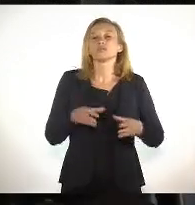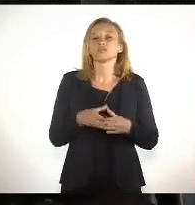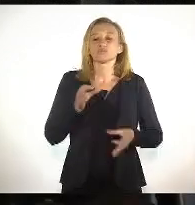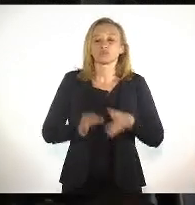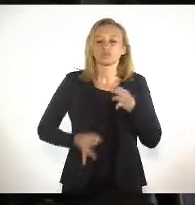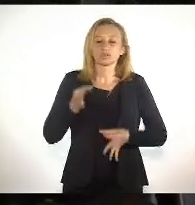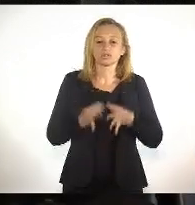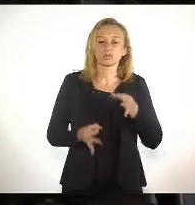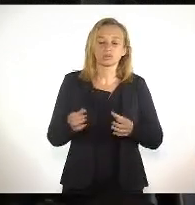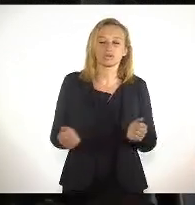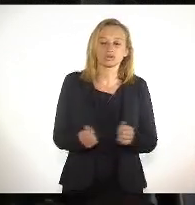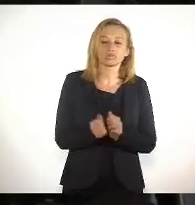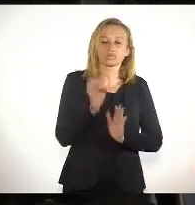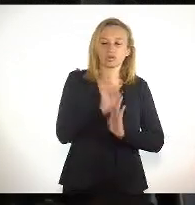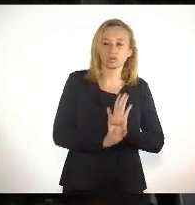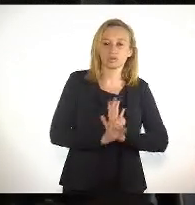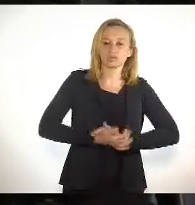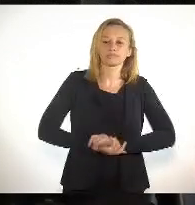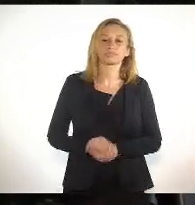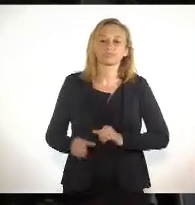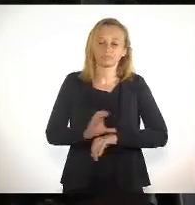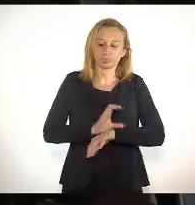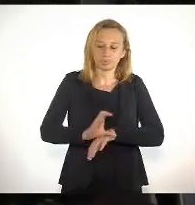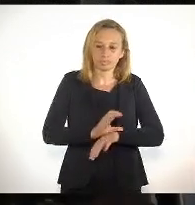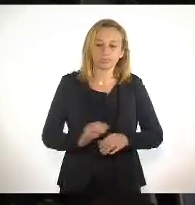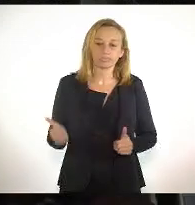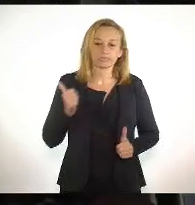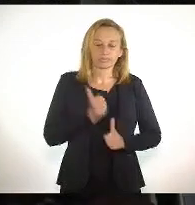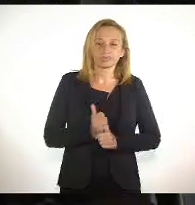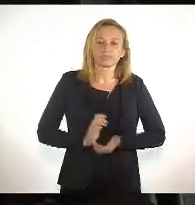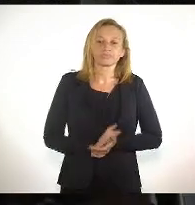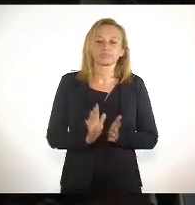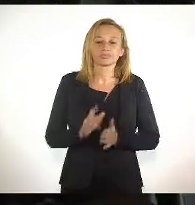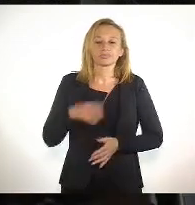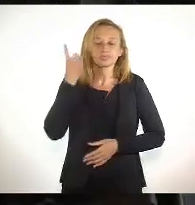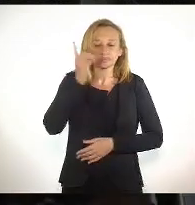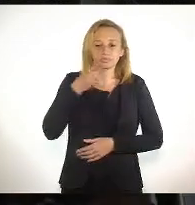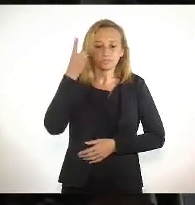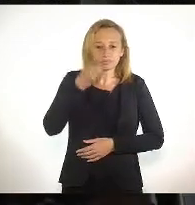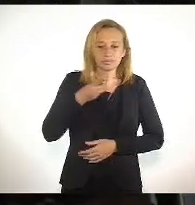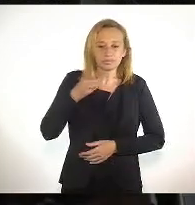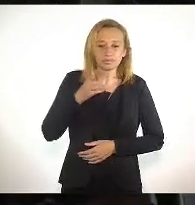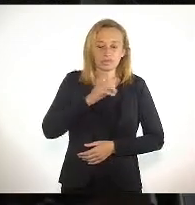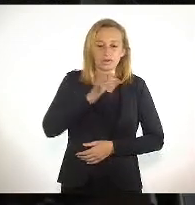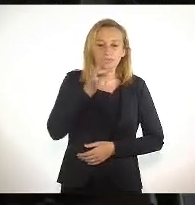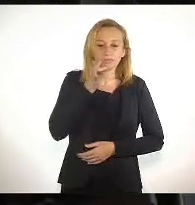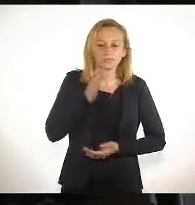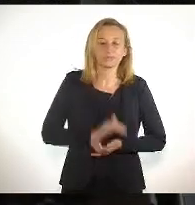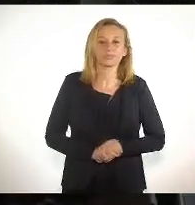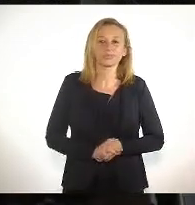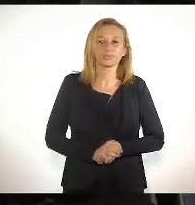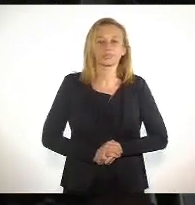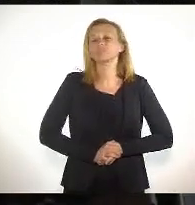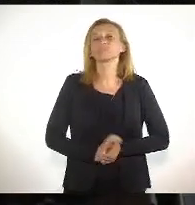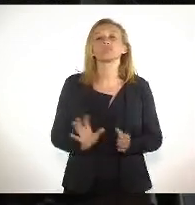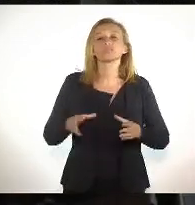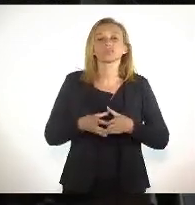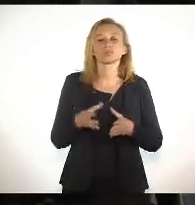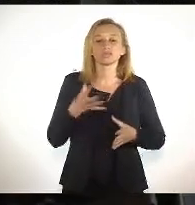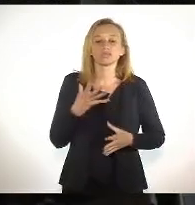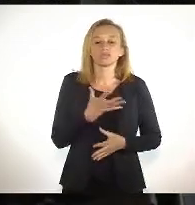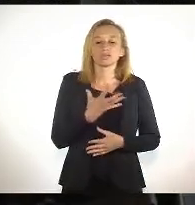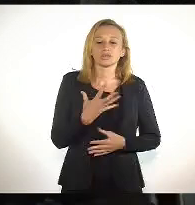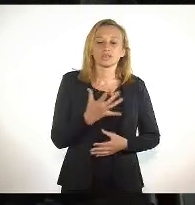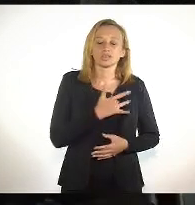pela condicionalidade com emendas, concluído por substitutivo. Relator, deputado Jorge Felipe Neto. Pendente de pareceres das comissões de Saúde,